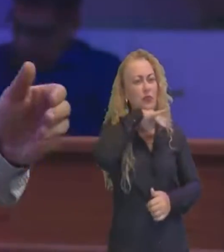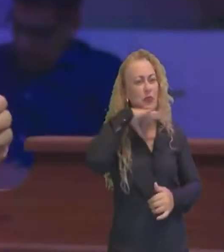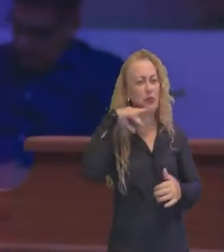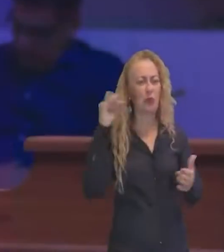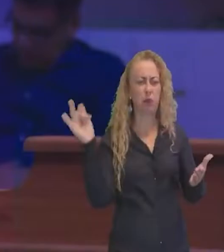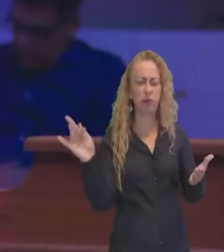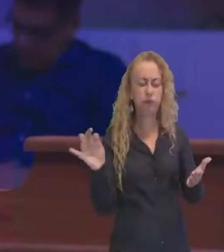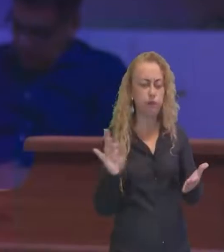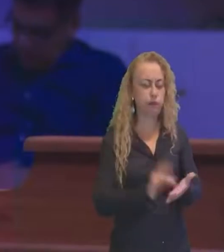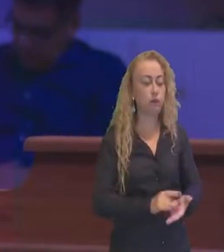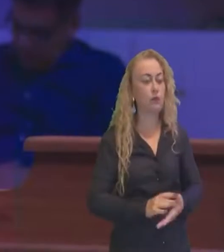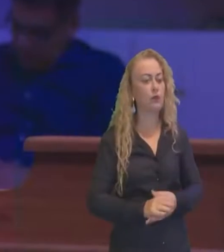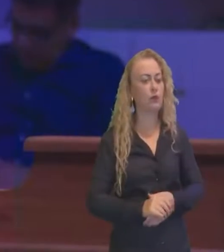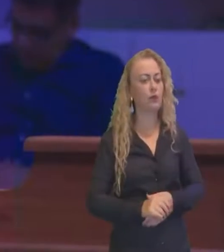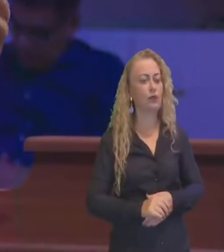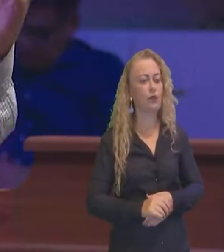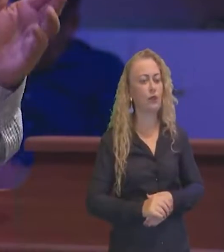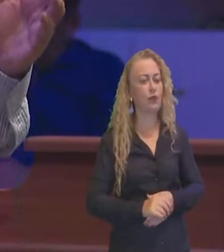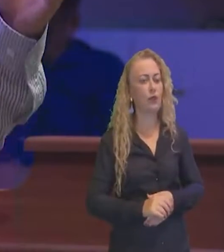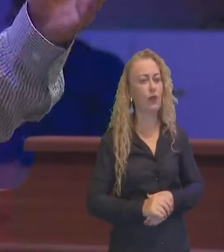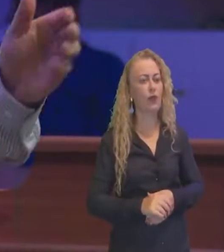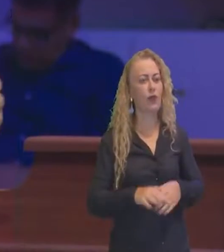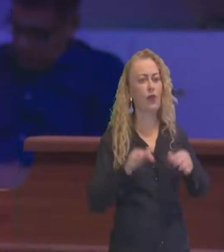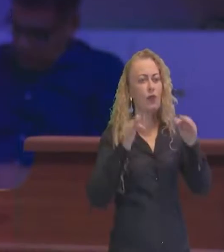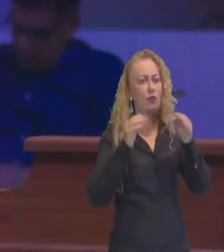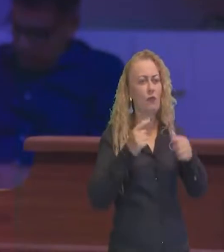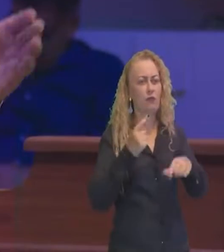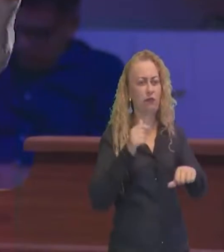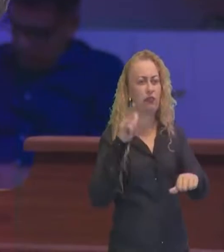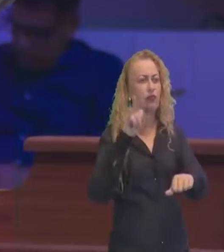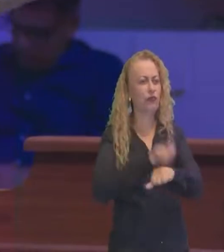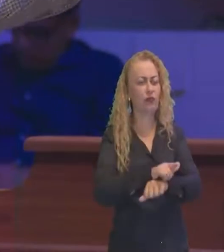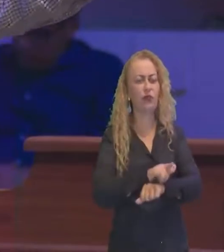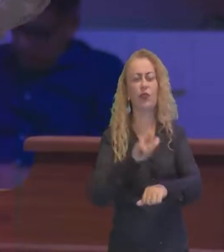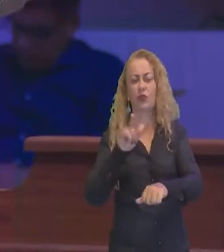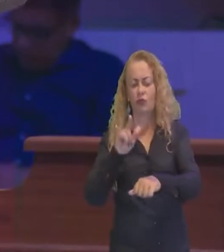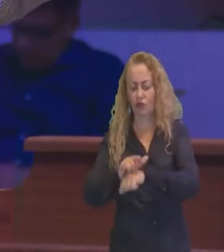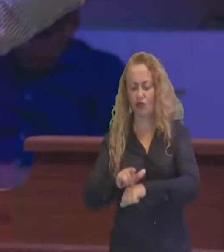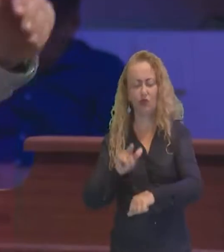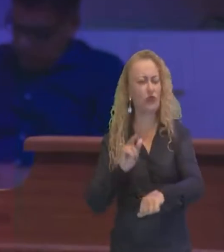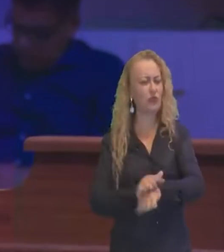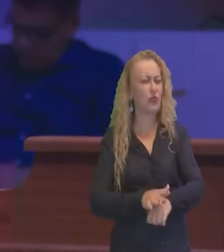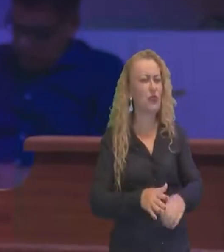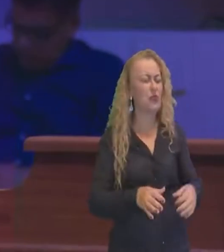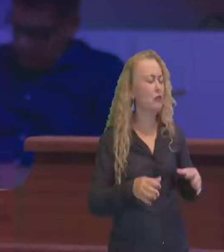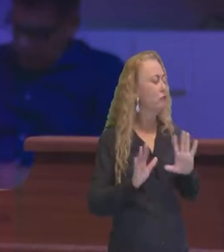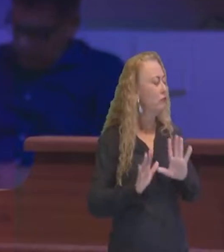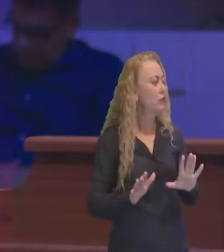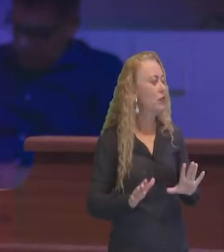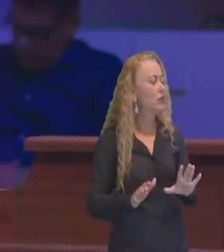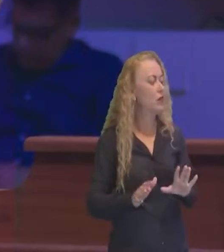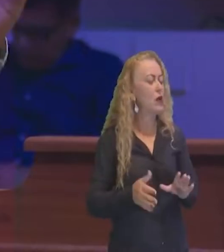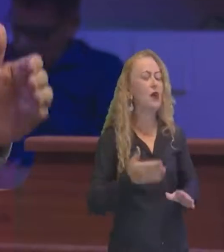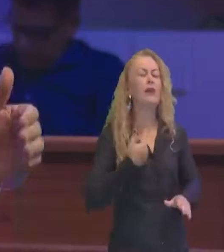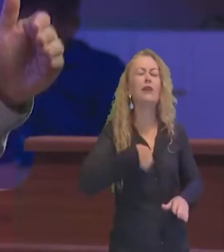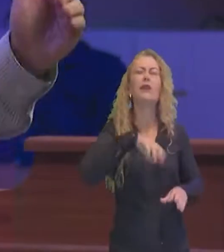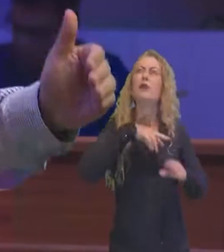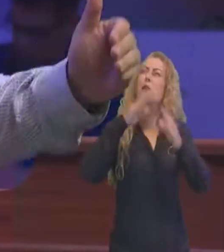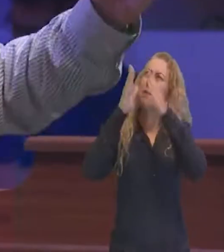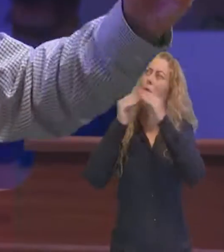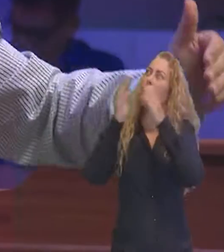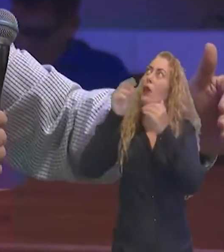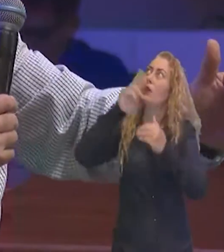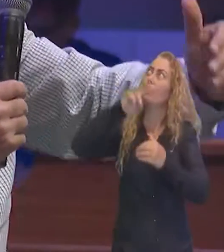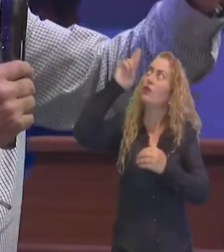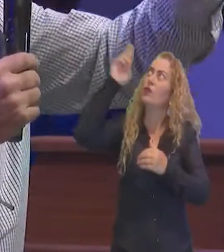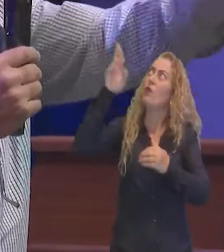causada pela infidelidade. Então peça a Deus nessa noite: Senhor, me livre de todo tipo de infidelidade. A palavra de